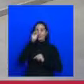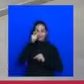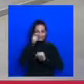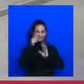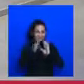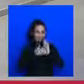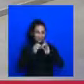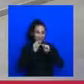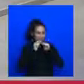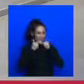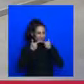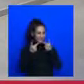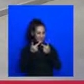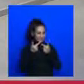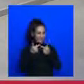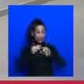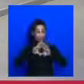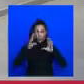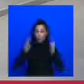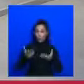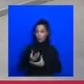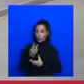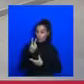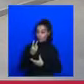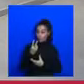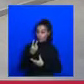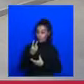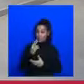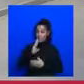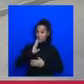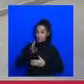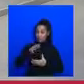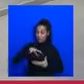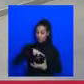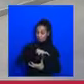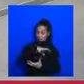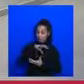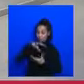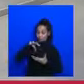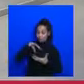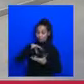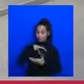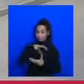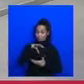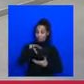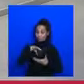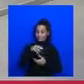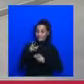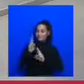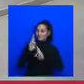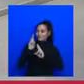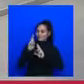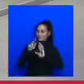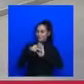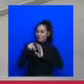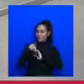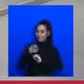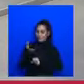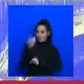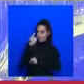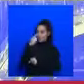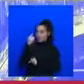sua aposta e boa sorte. O globo número 2 já foi ligado. Estamos na torcida, hein?